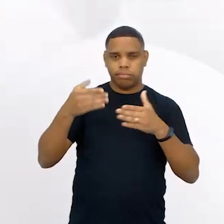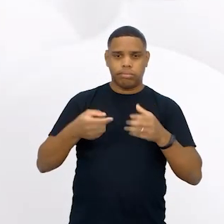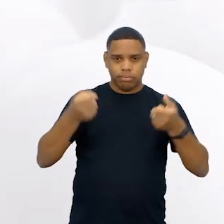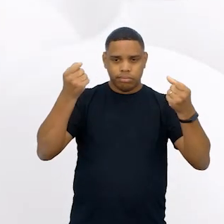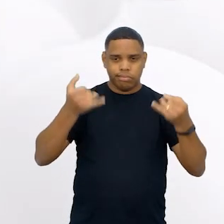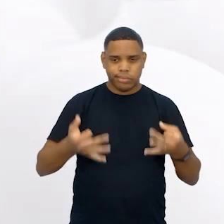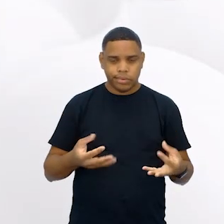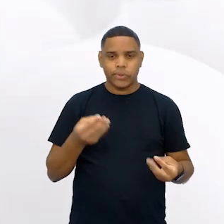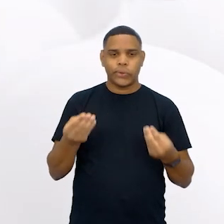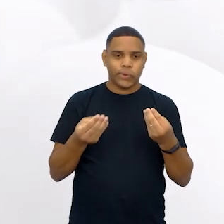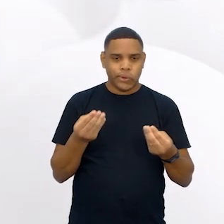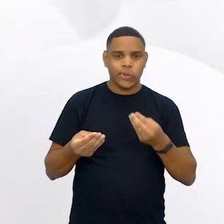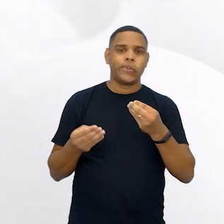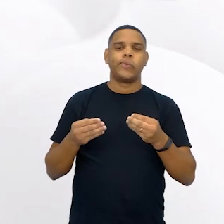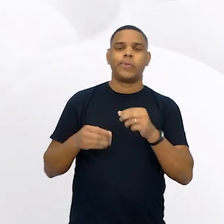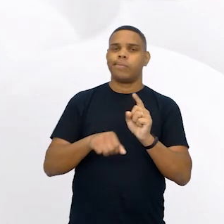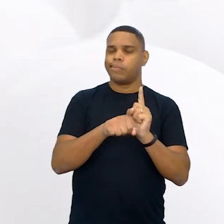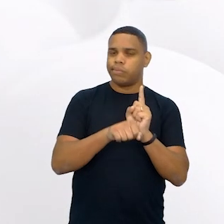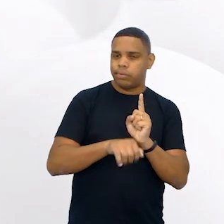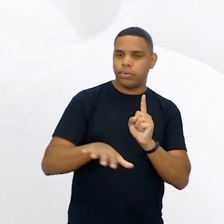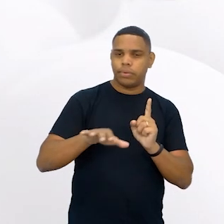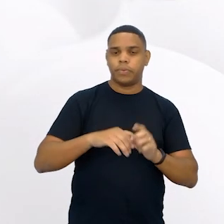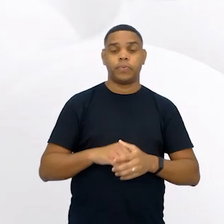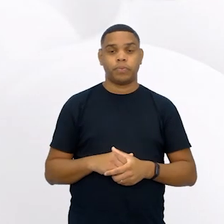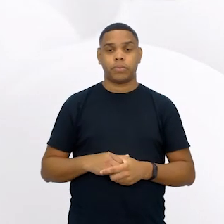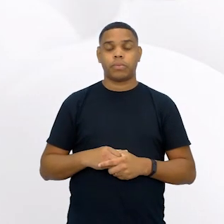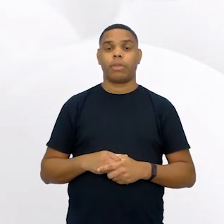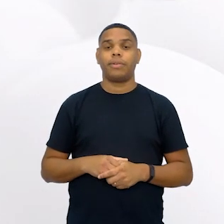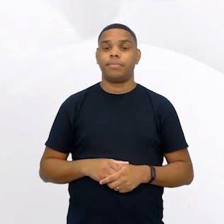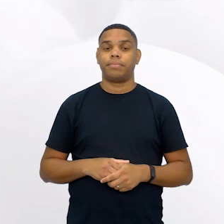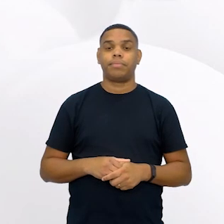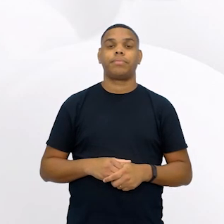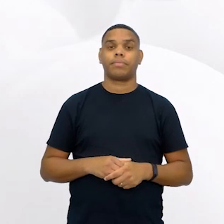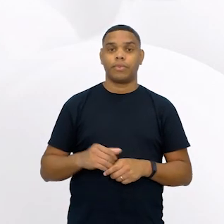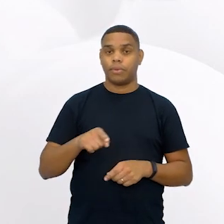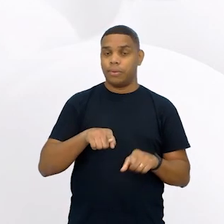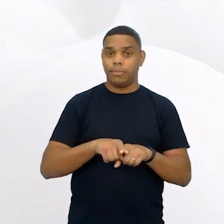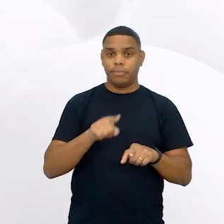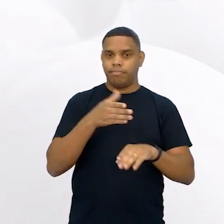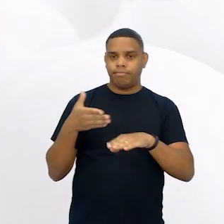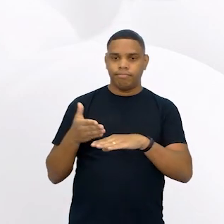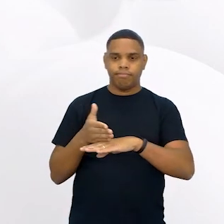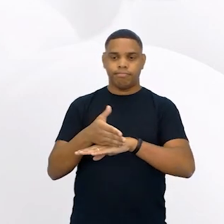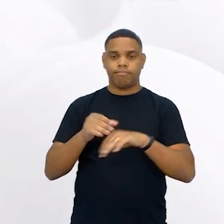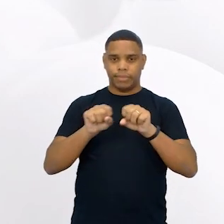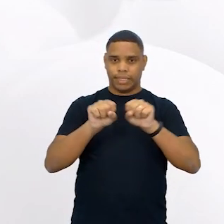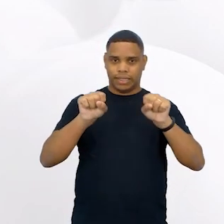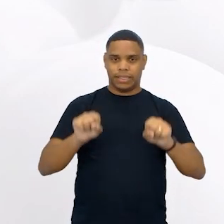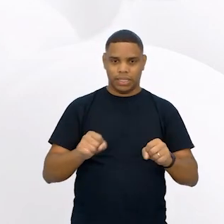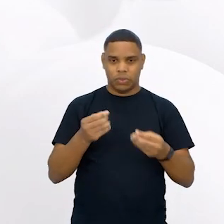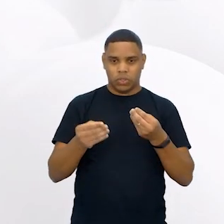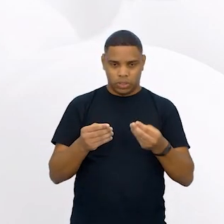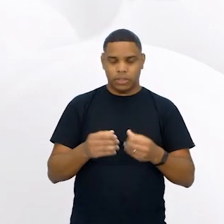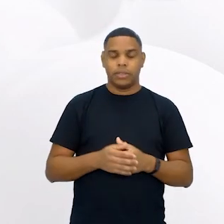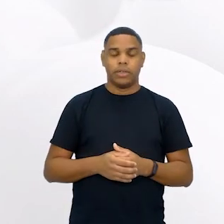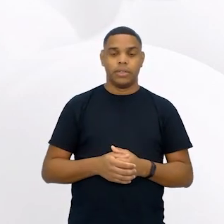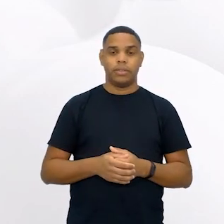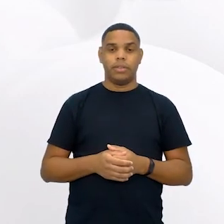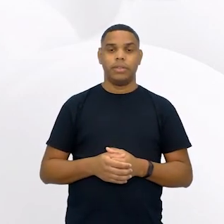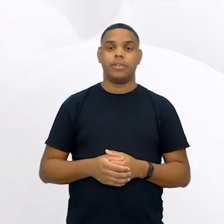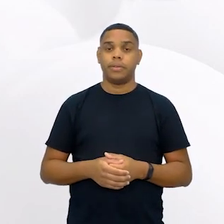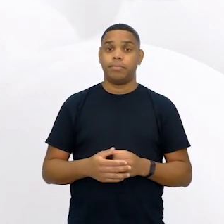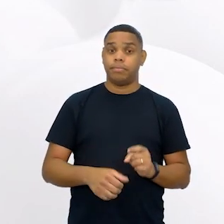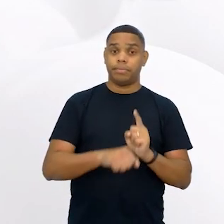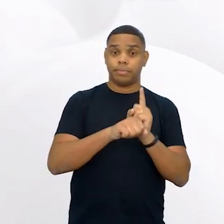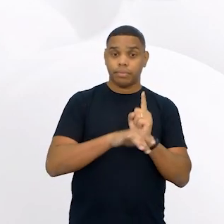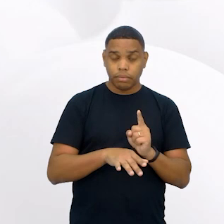explicando mais um pouquinho do Multiplica e como entrar no sistema. Aí eu vou conversar, então, trazer um pouco Multiplica. Então,